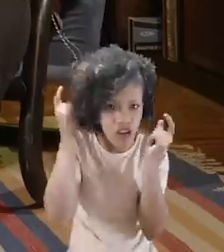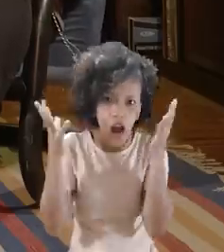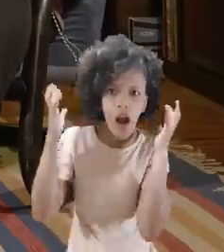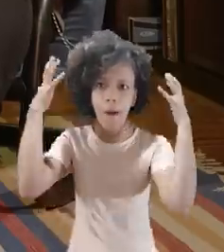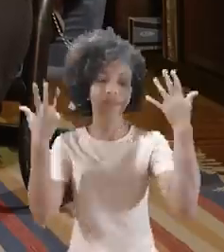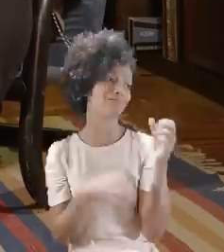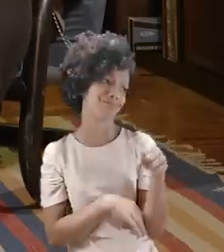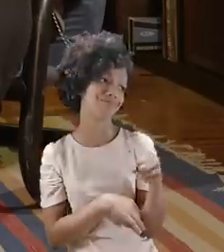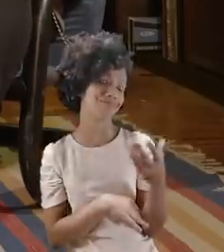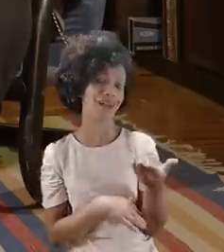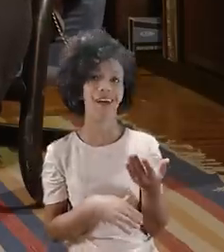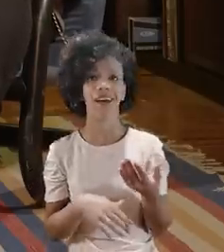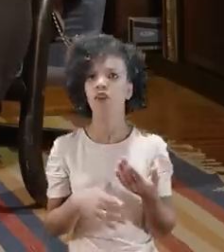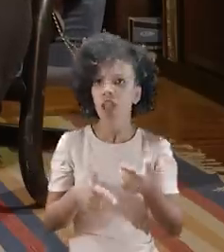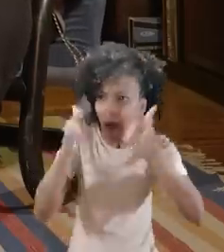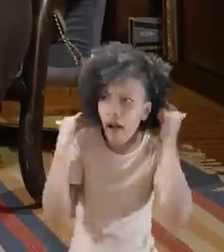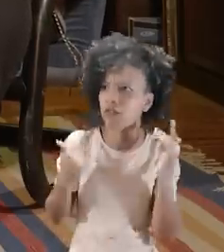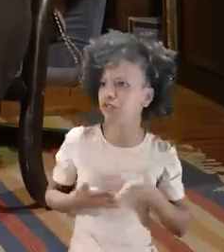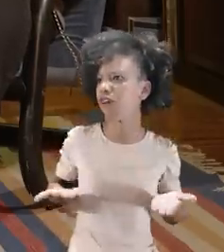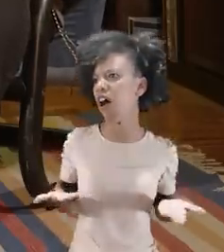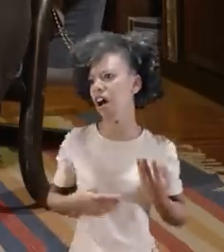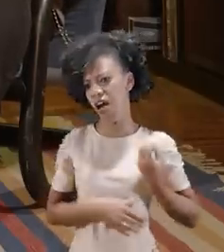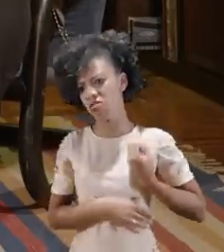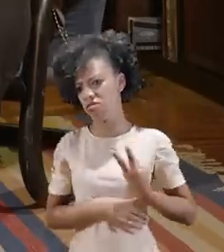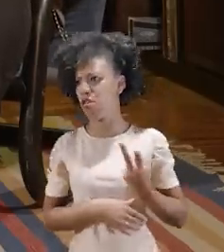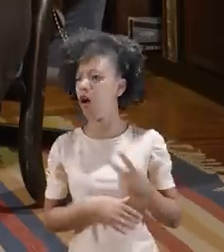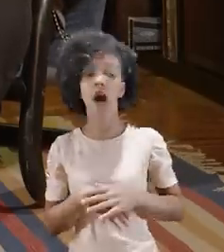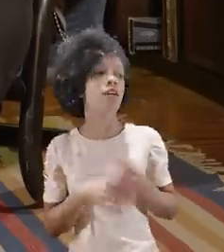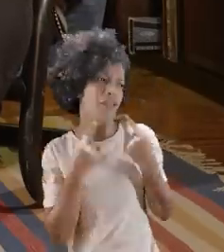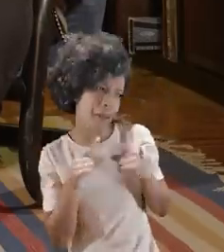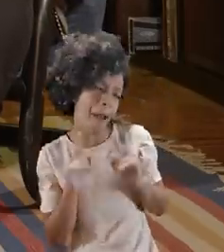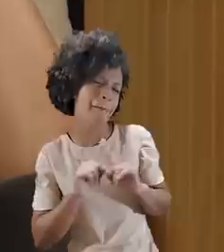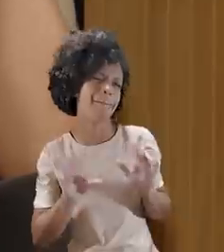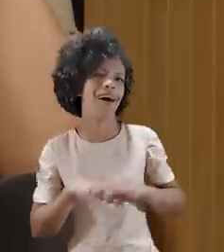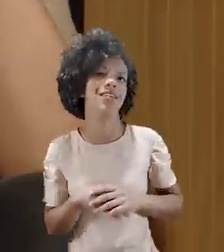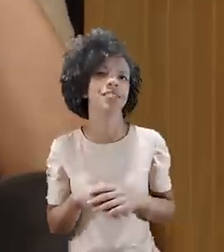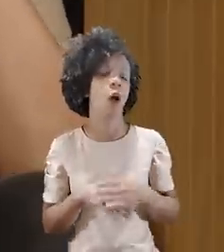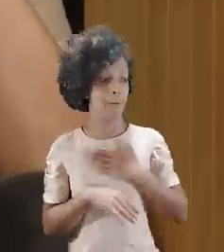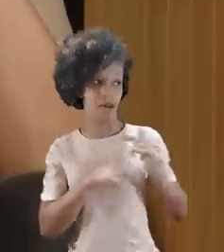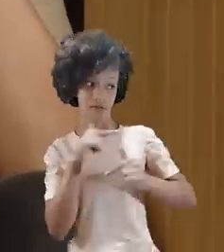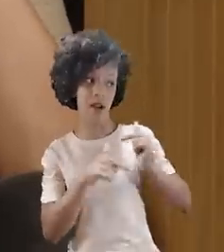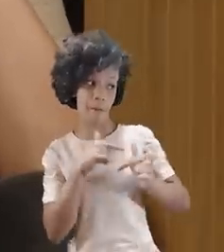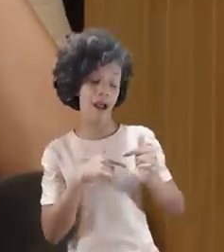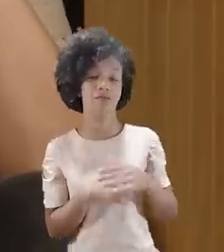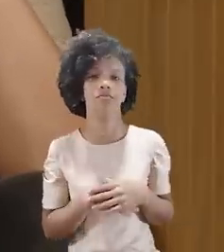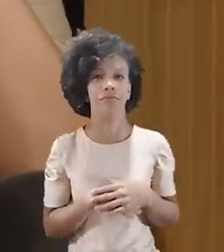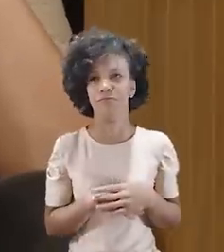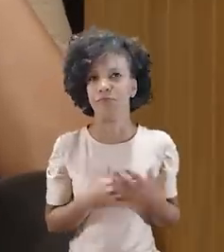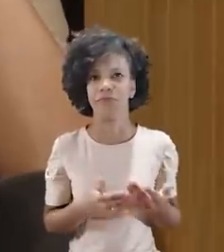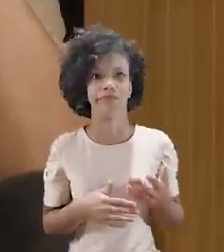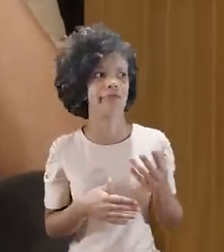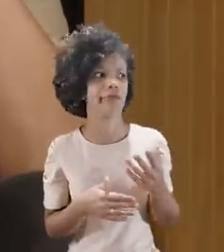é que assim mano a gente vai fazer uma caneca não é já 32 a gente tá zoando aqui mas tipo assim meu trampo mano eu